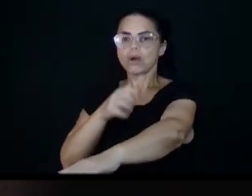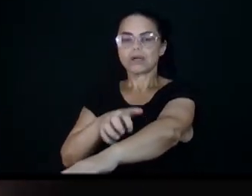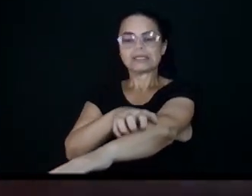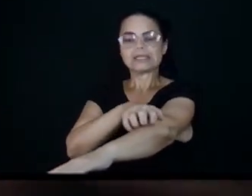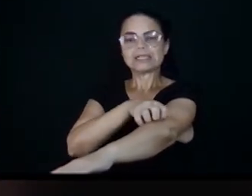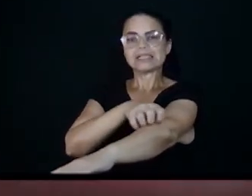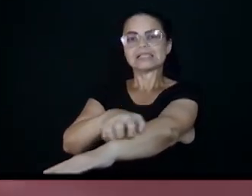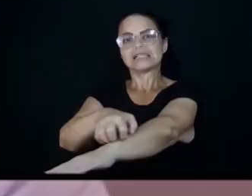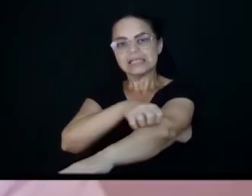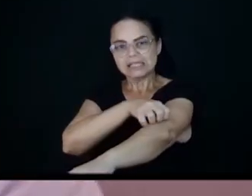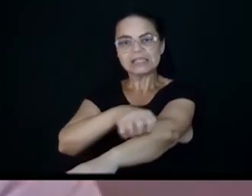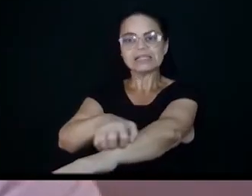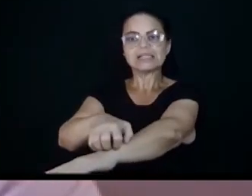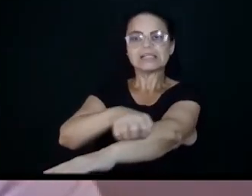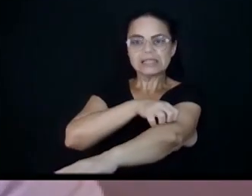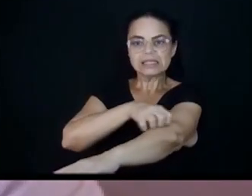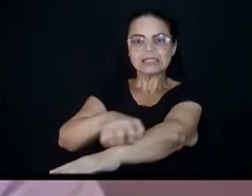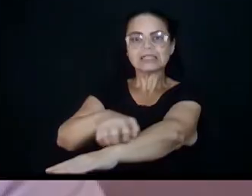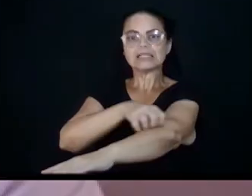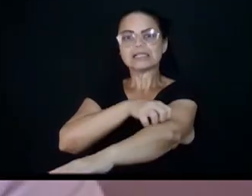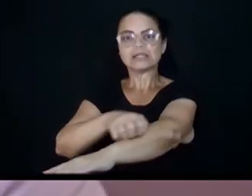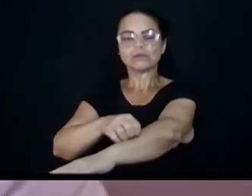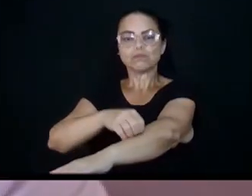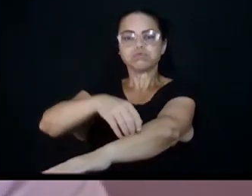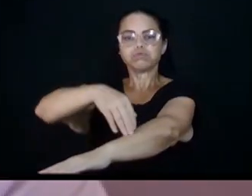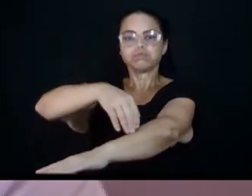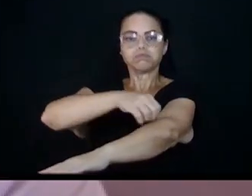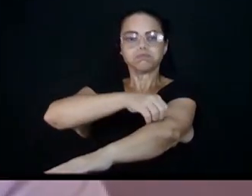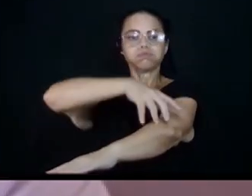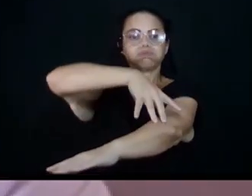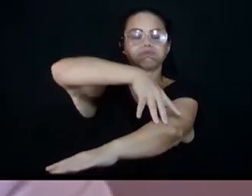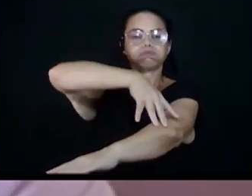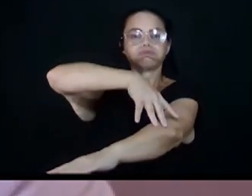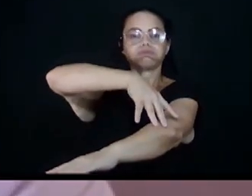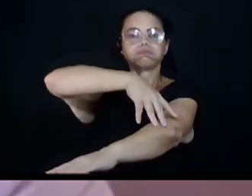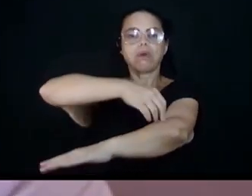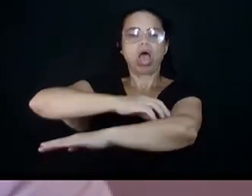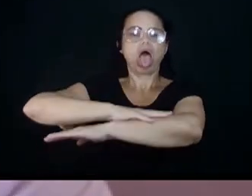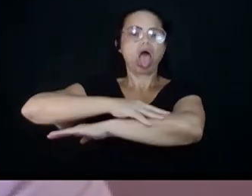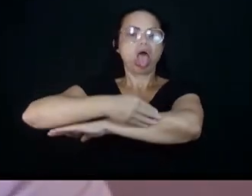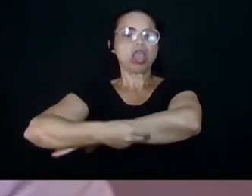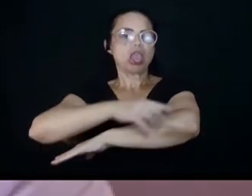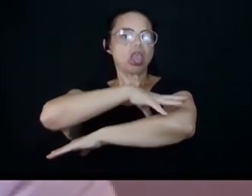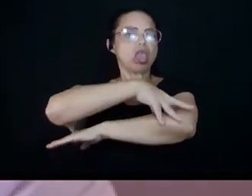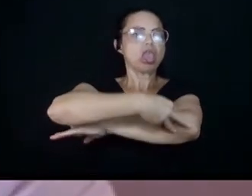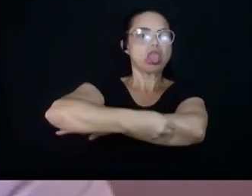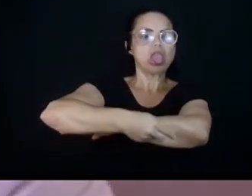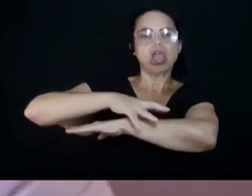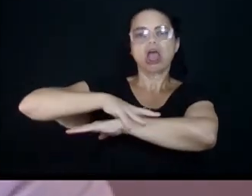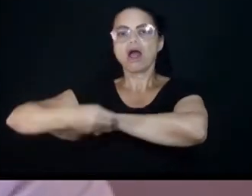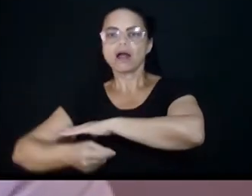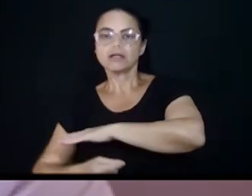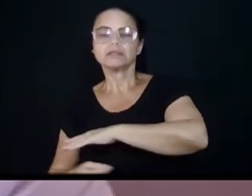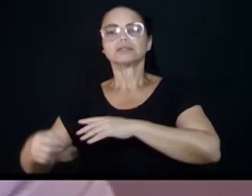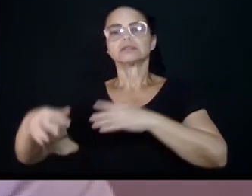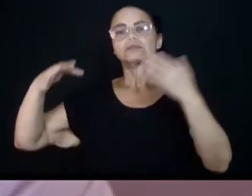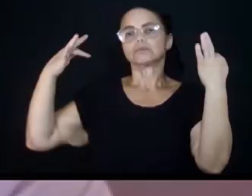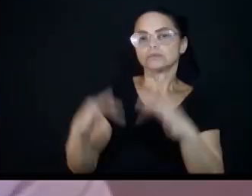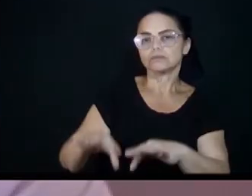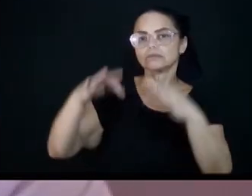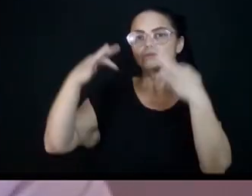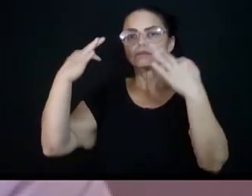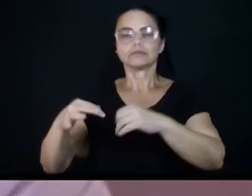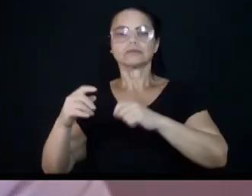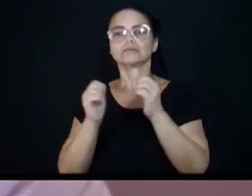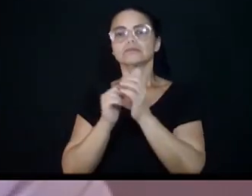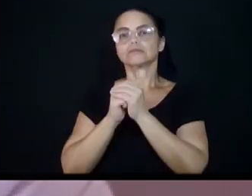vezes é o que abre o quadro, ao lado das manifestações articulares, que são as dores, às vezes acompanhada de